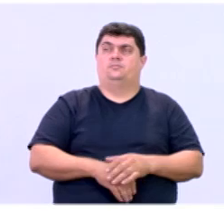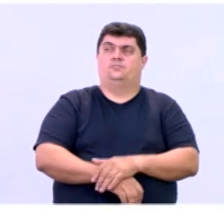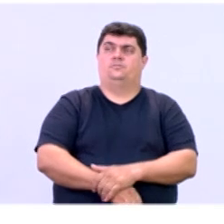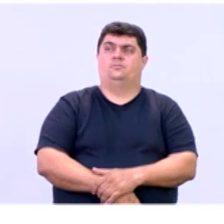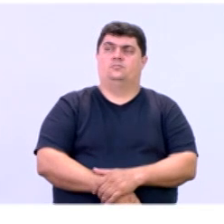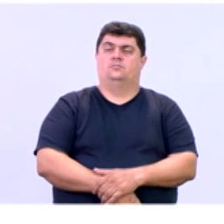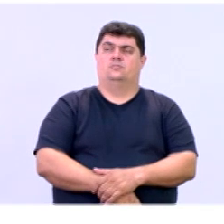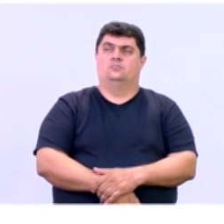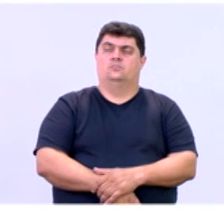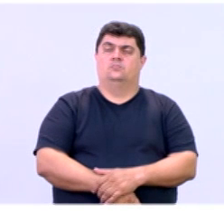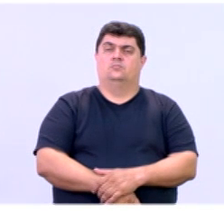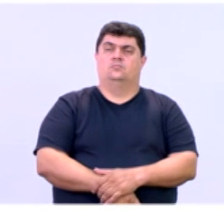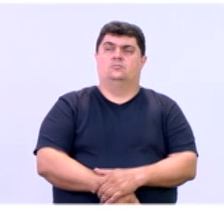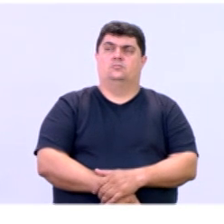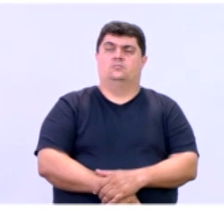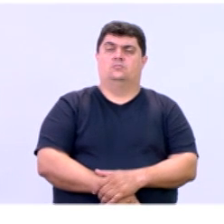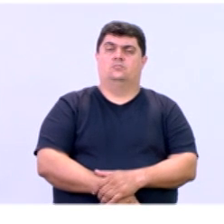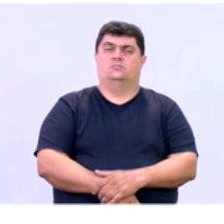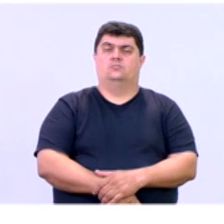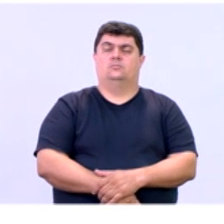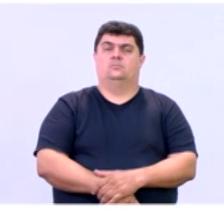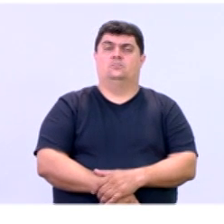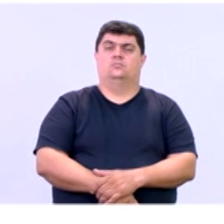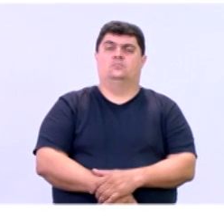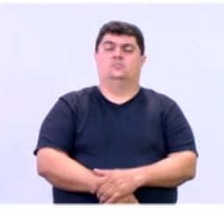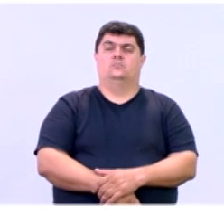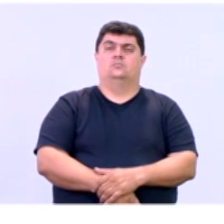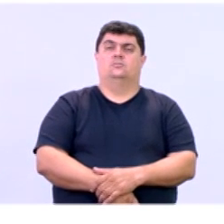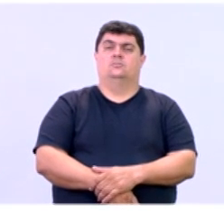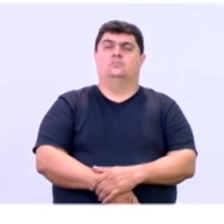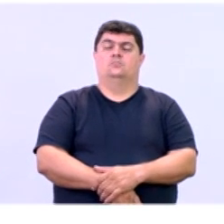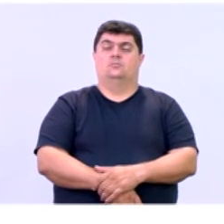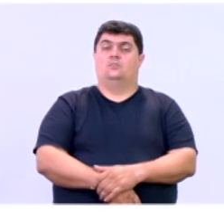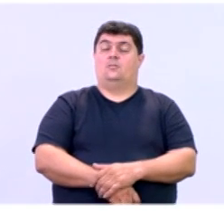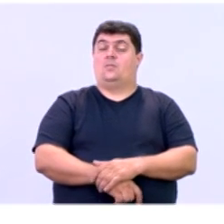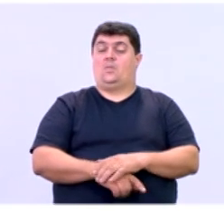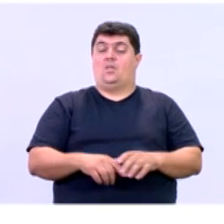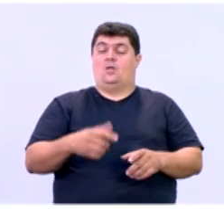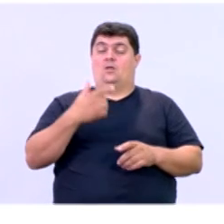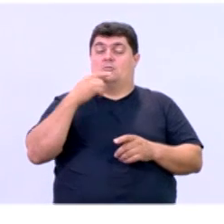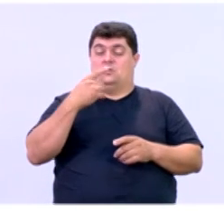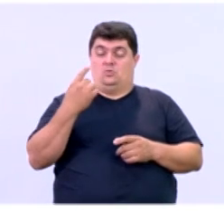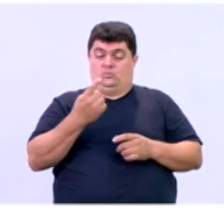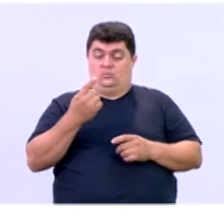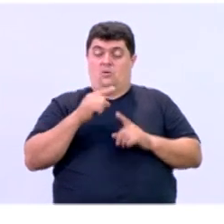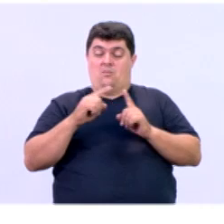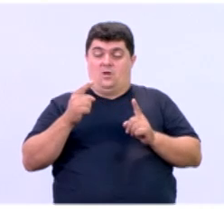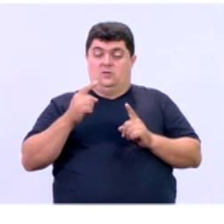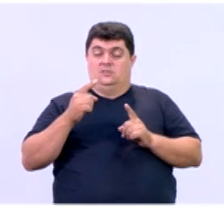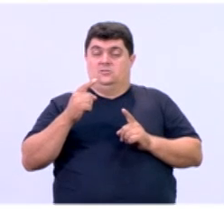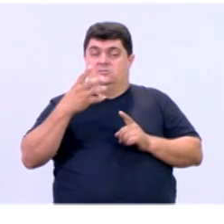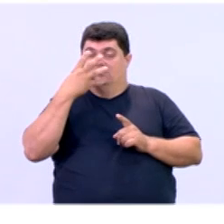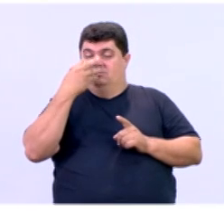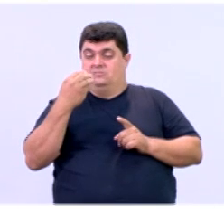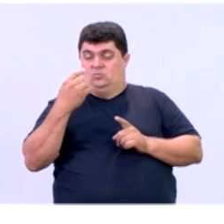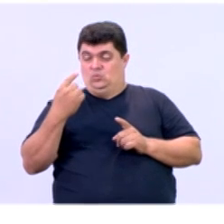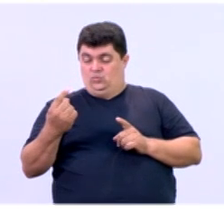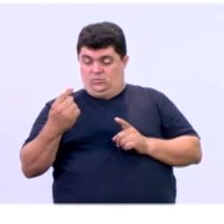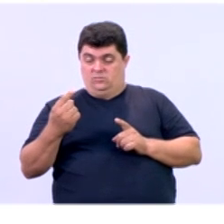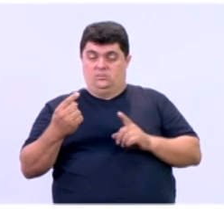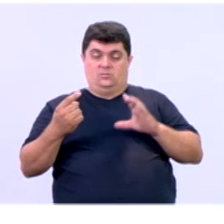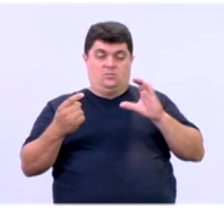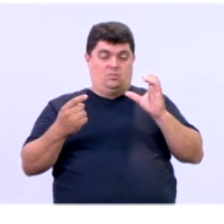funcionalidade, a linguagem é uma só, mas a implementação que eles fazem é diferente. Aqui no Chrome já viu que